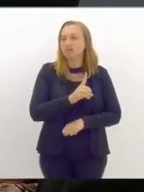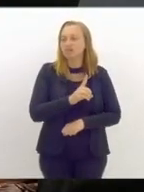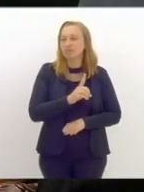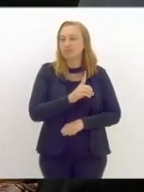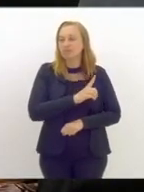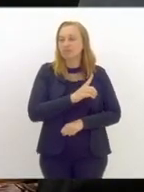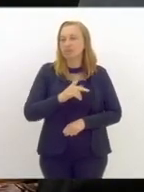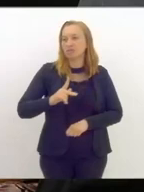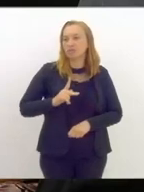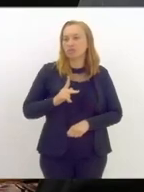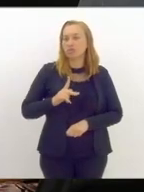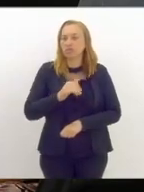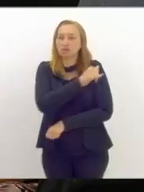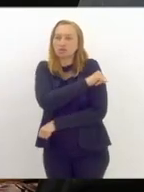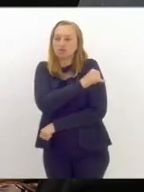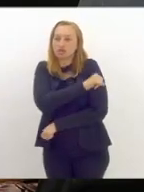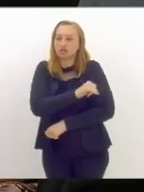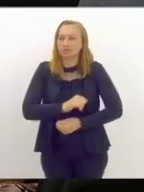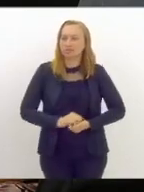de Janeiro.